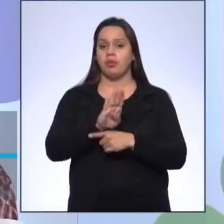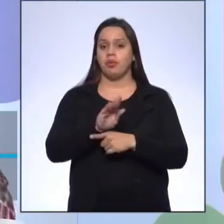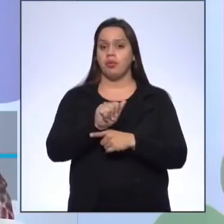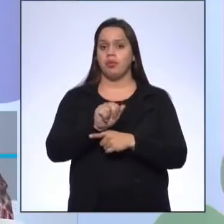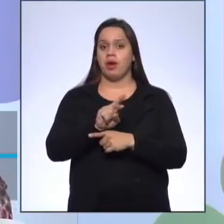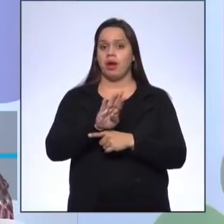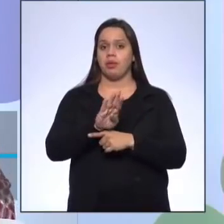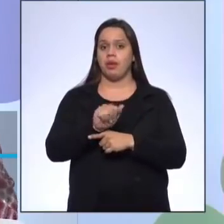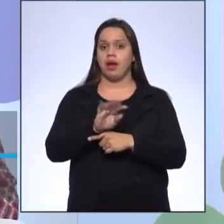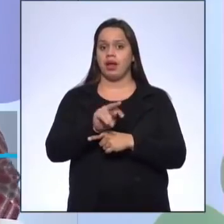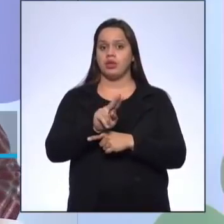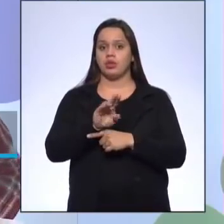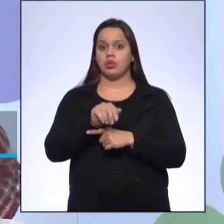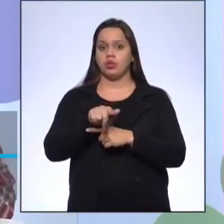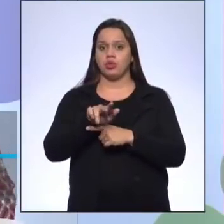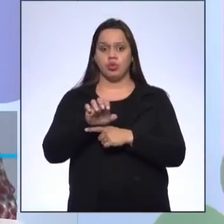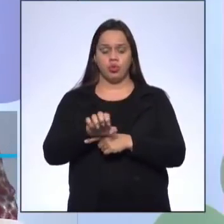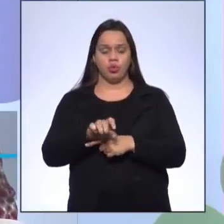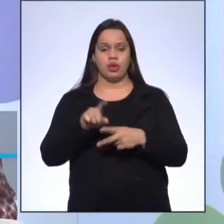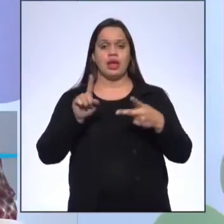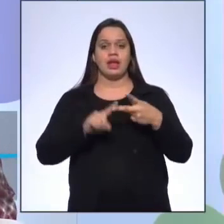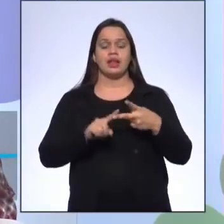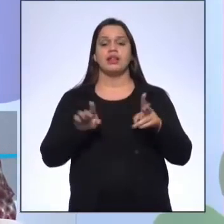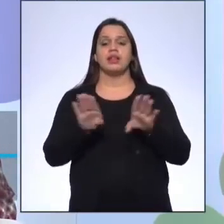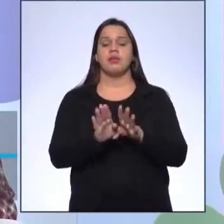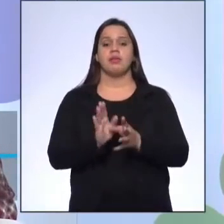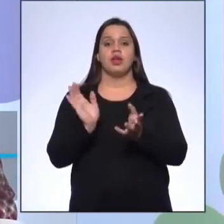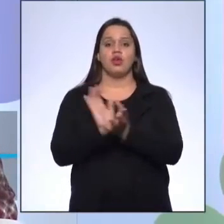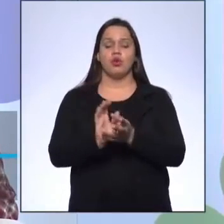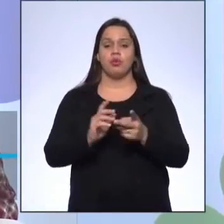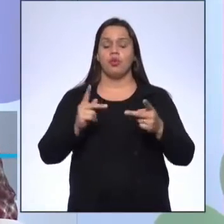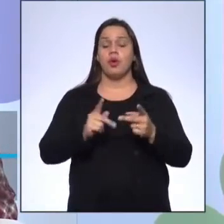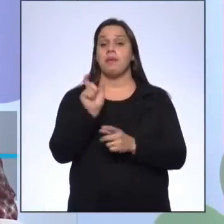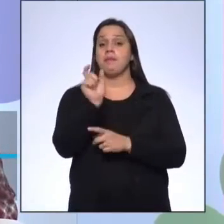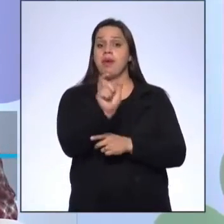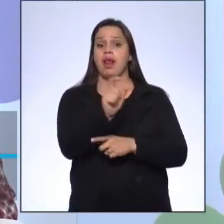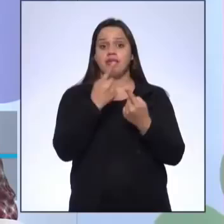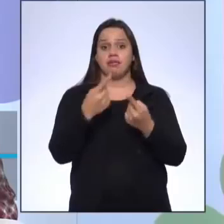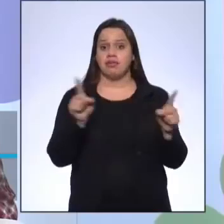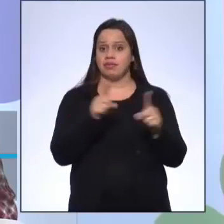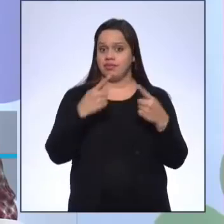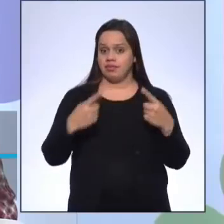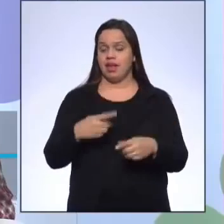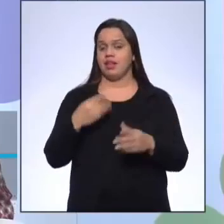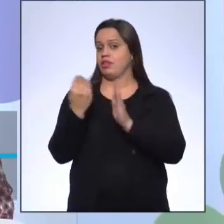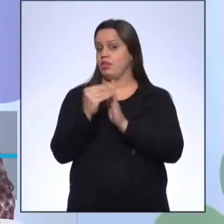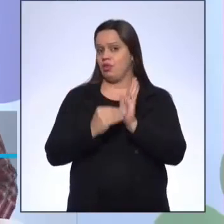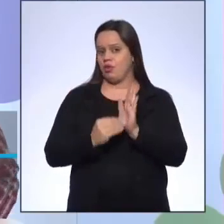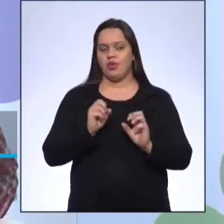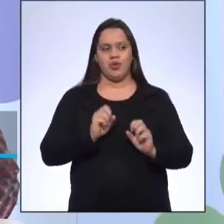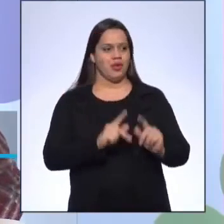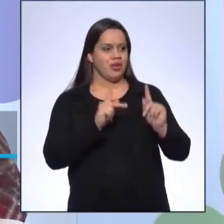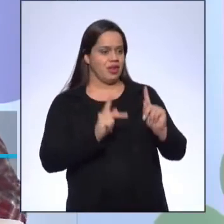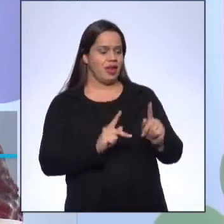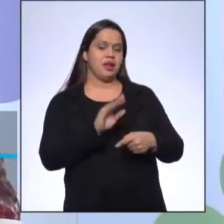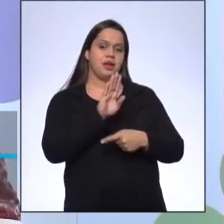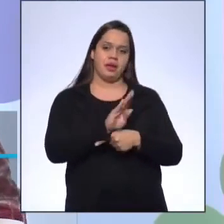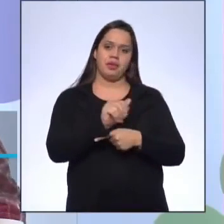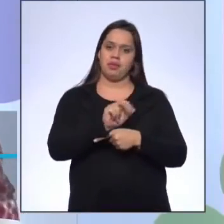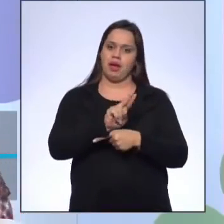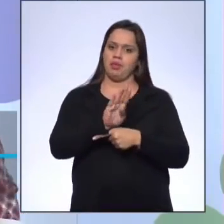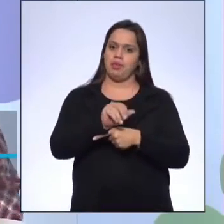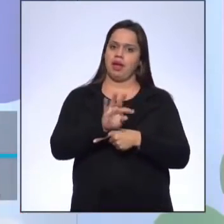Palavra Cantada, né? Esses foram os principais, tá? Que eles citaram aqui, tá bom? Barbatuques